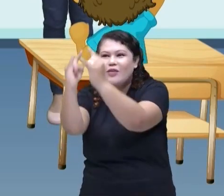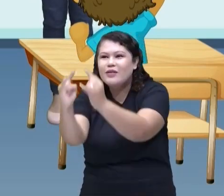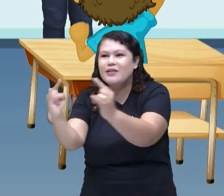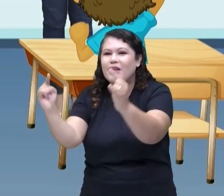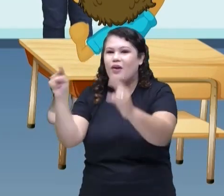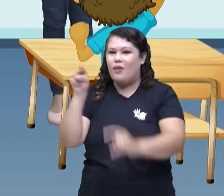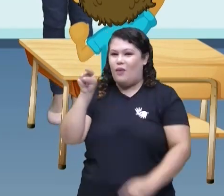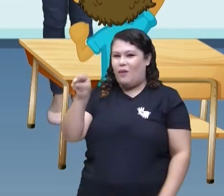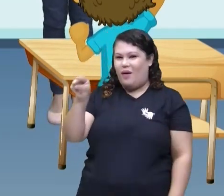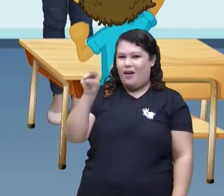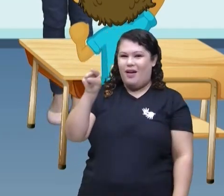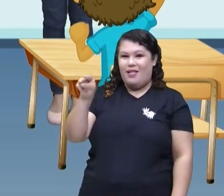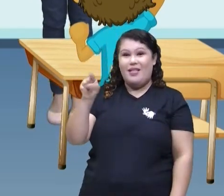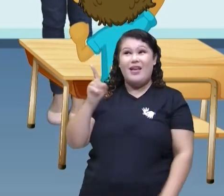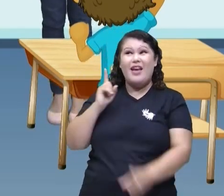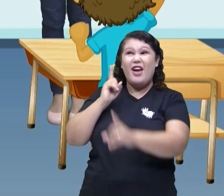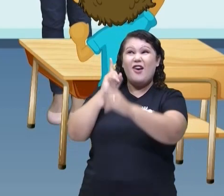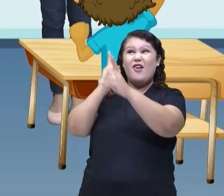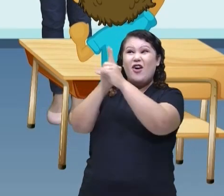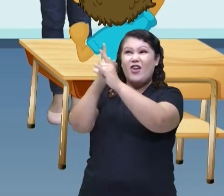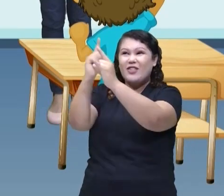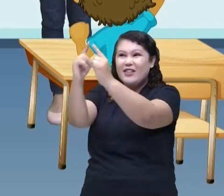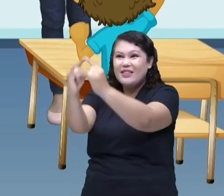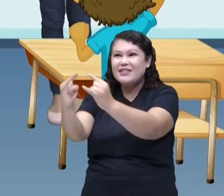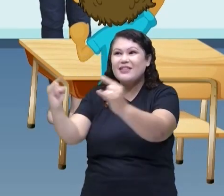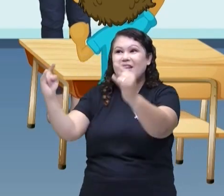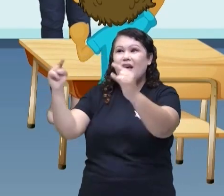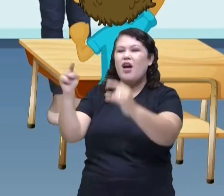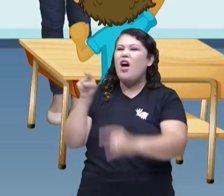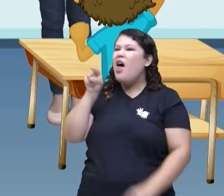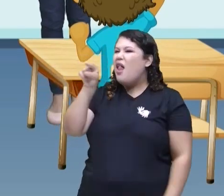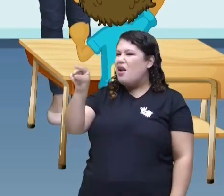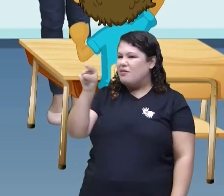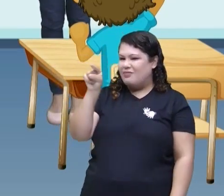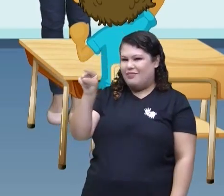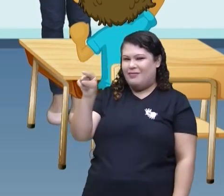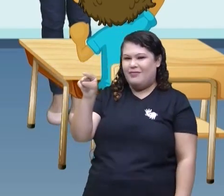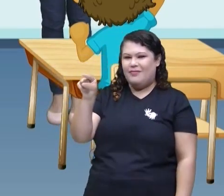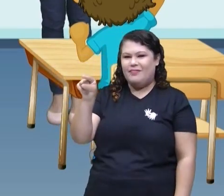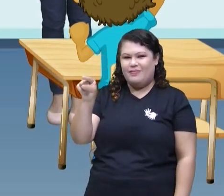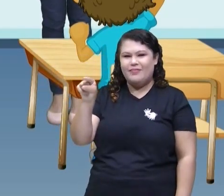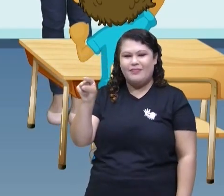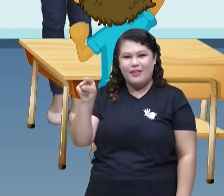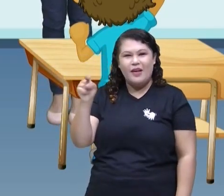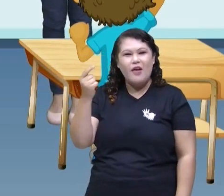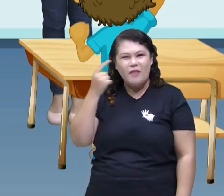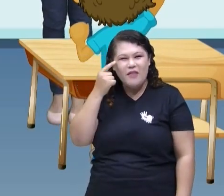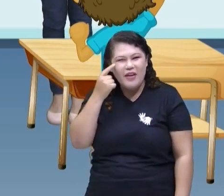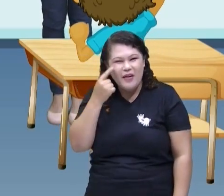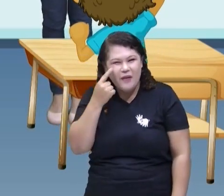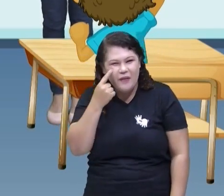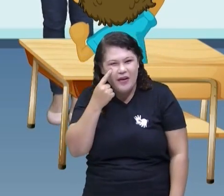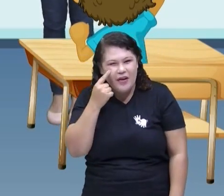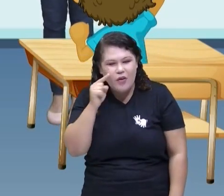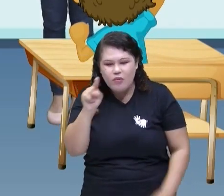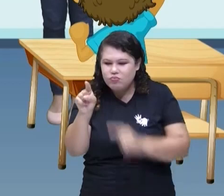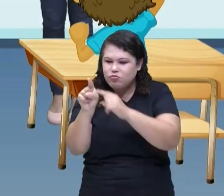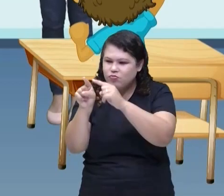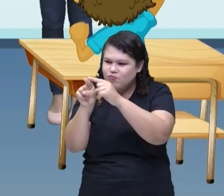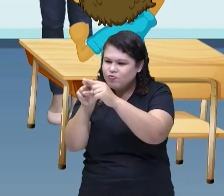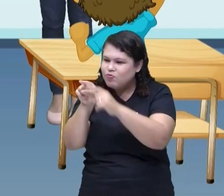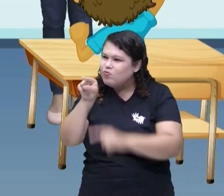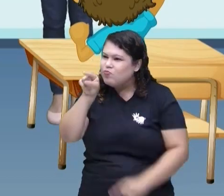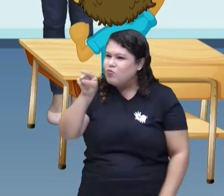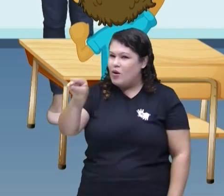falaram, encontramos o nosso circo, ele está bem ali. Olha só, ele não está apontando para algo. Então,